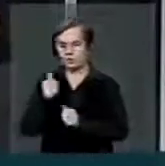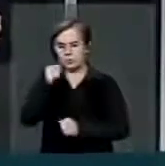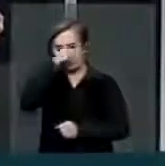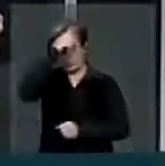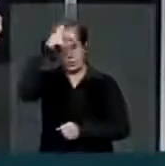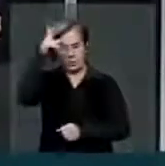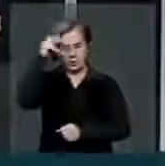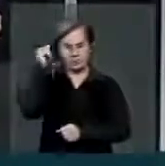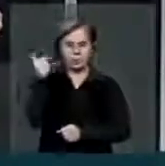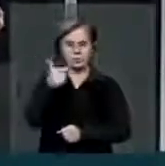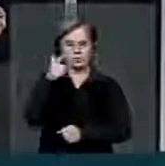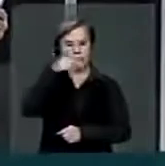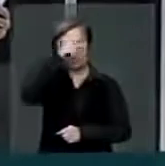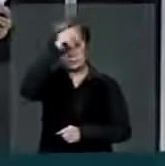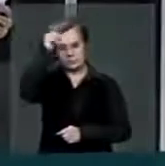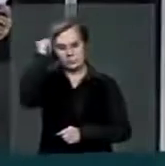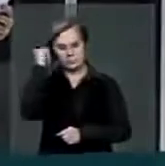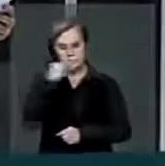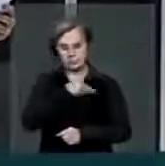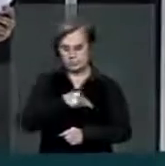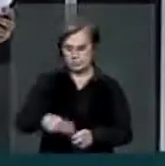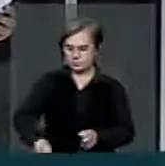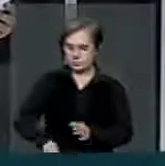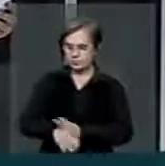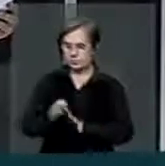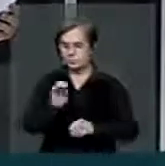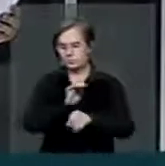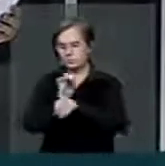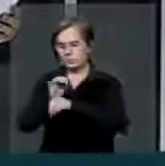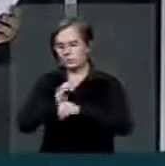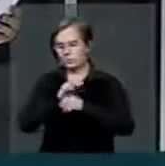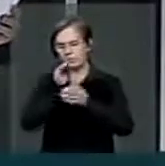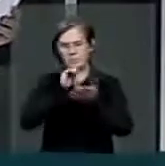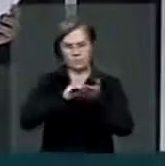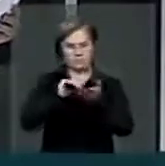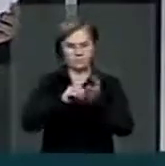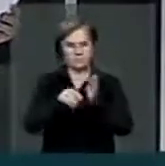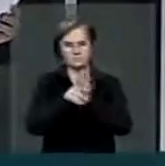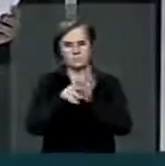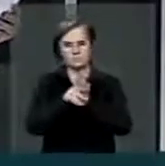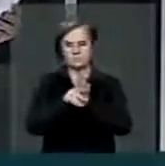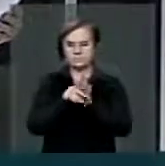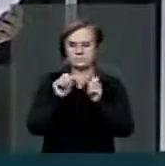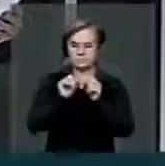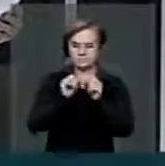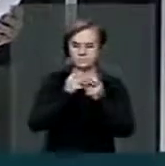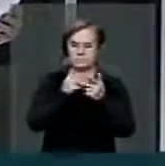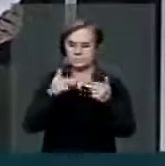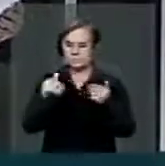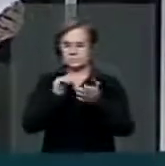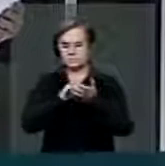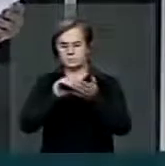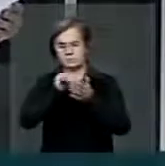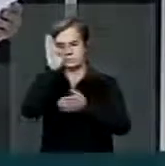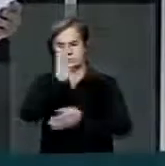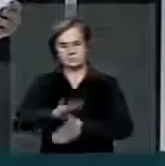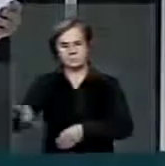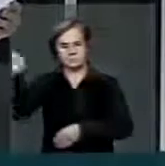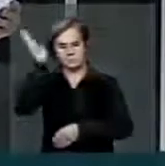prefeito e vice-prefeito, ministros de Estado, secretários executivos, secretários nacionais e